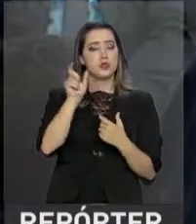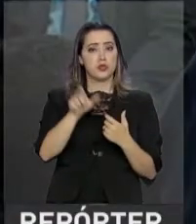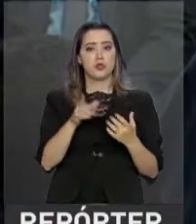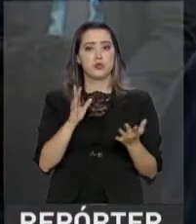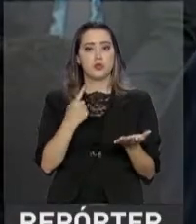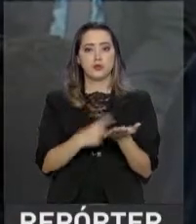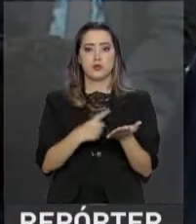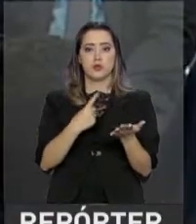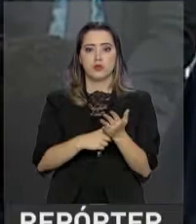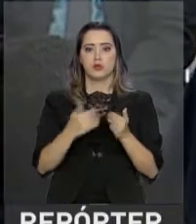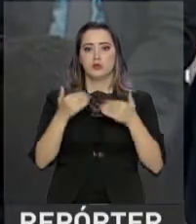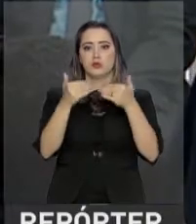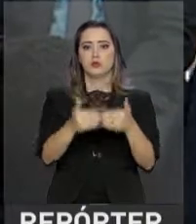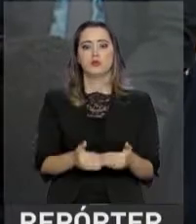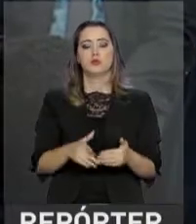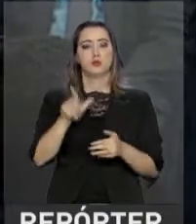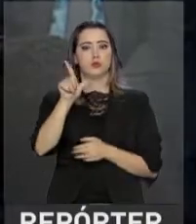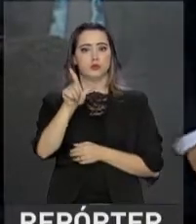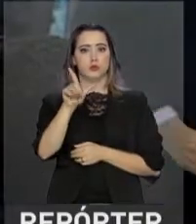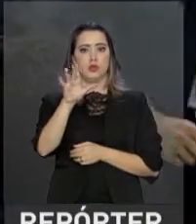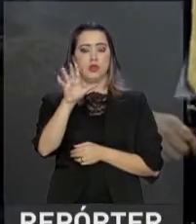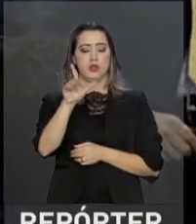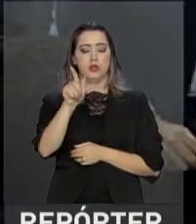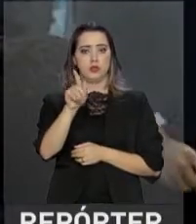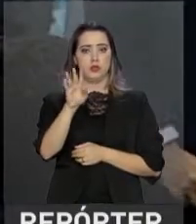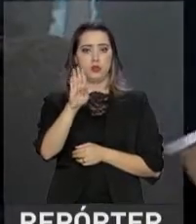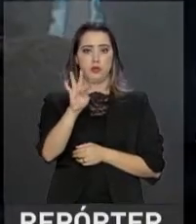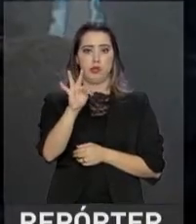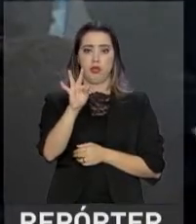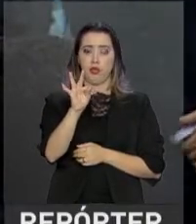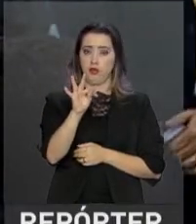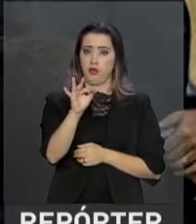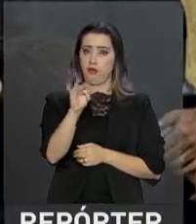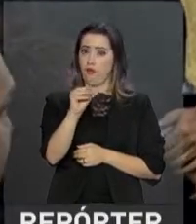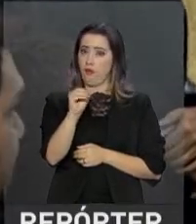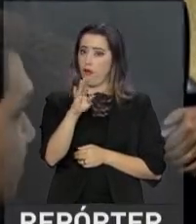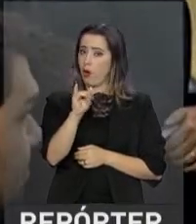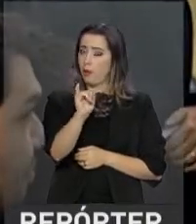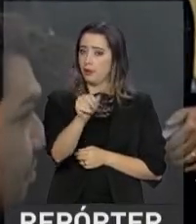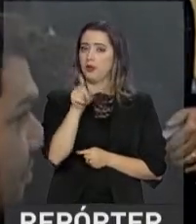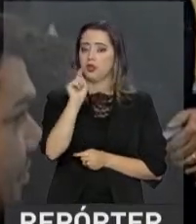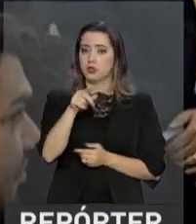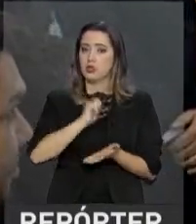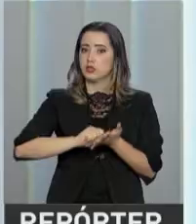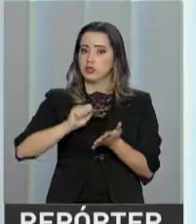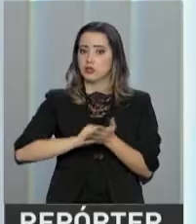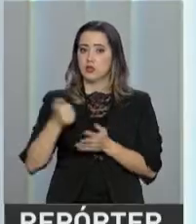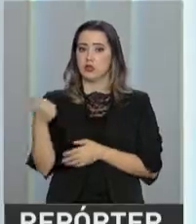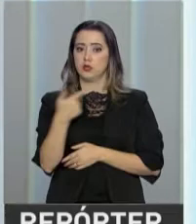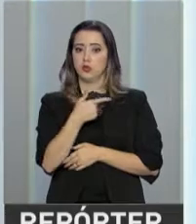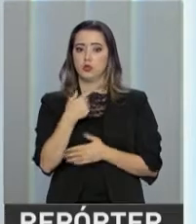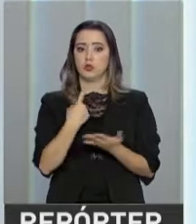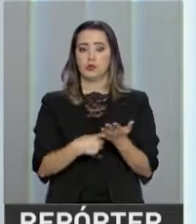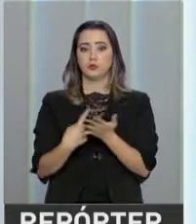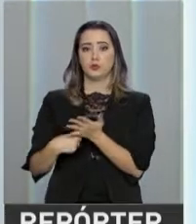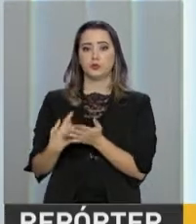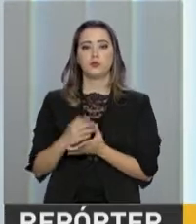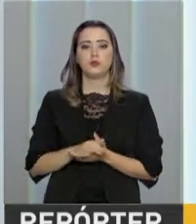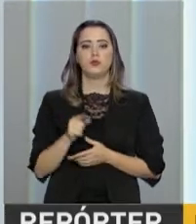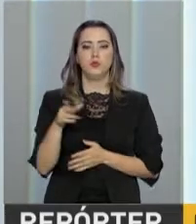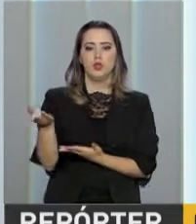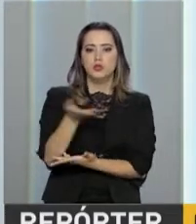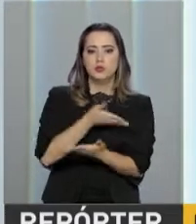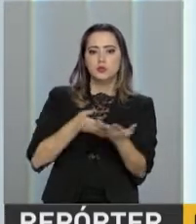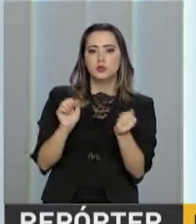Pacto Nacional de Enfrentamento à LGBTfobia. 12 estados já assinaram o documento. É essa movimentação que, junto